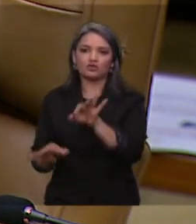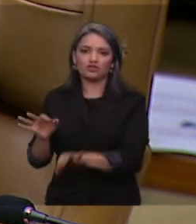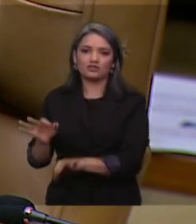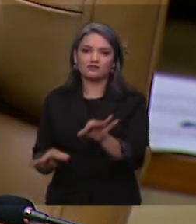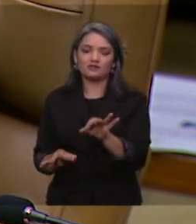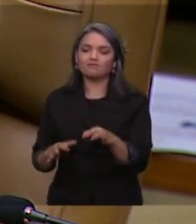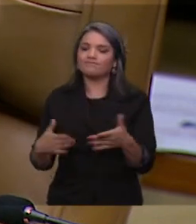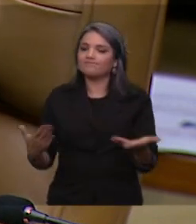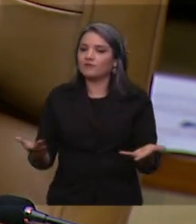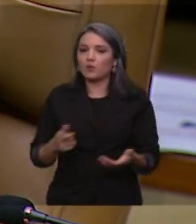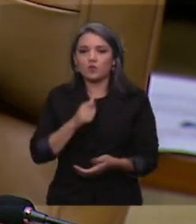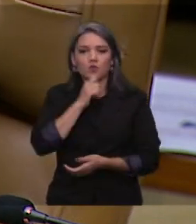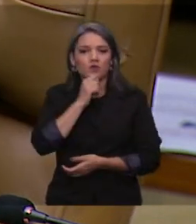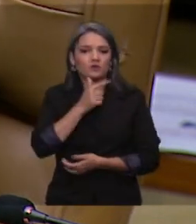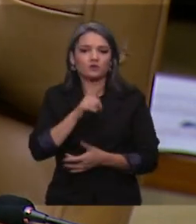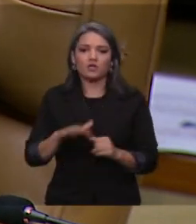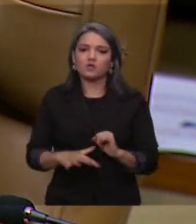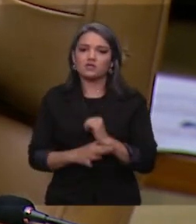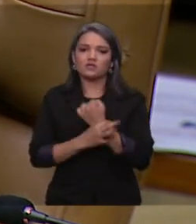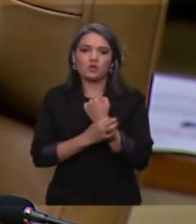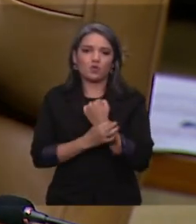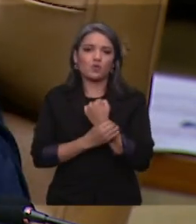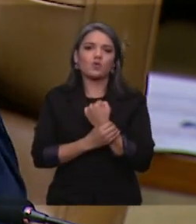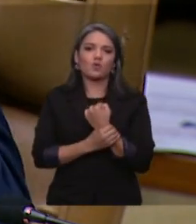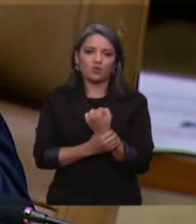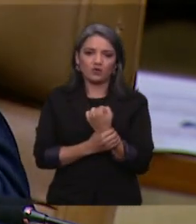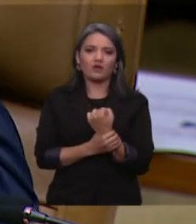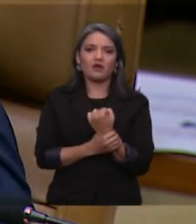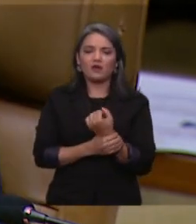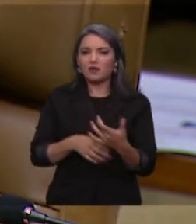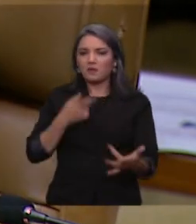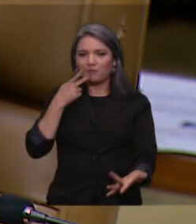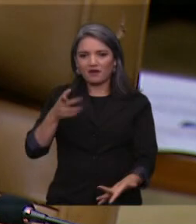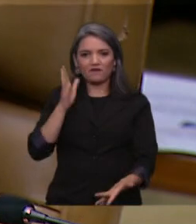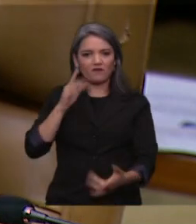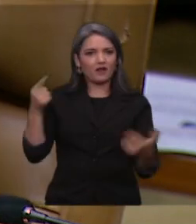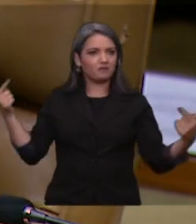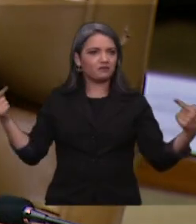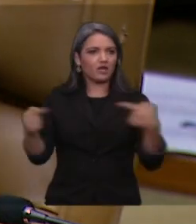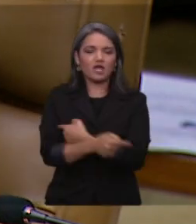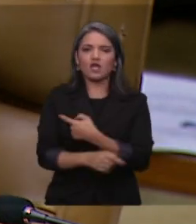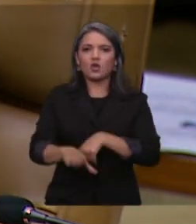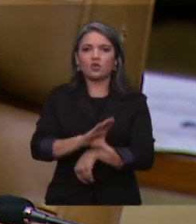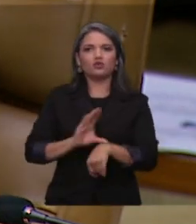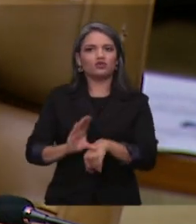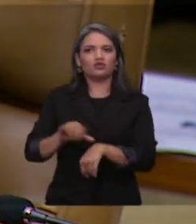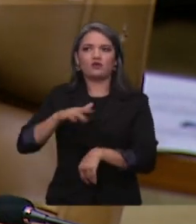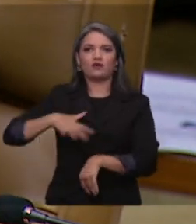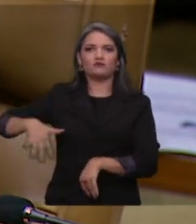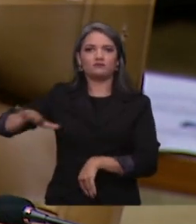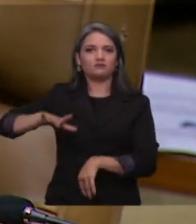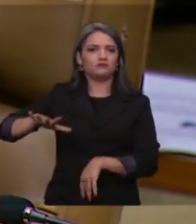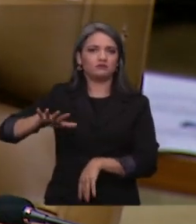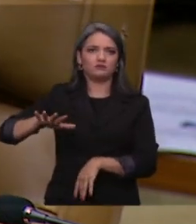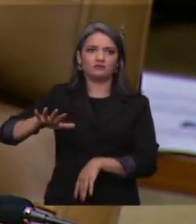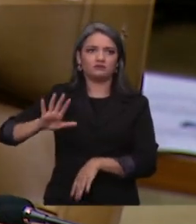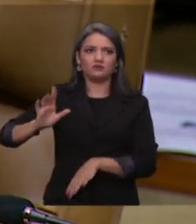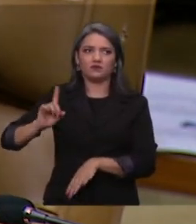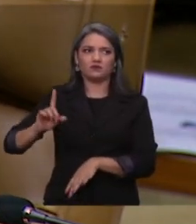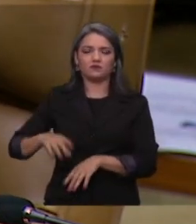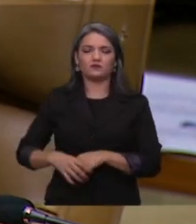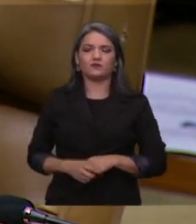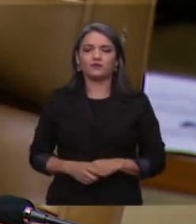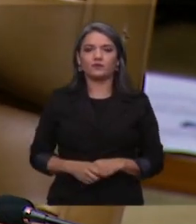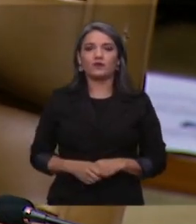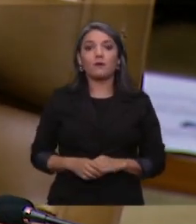teria segurança para caminhar para essa inconstitucionalidade mais genérica em relação à separação.